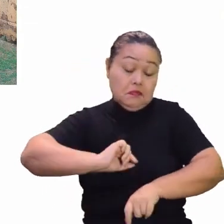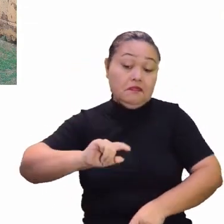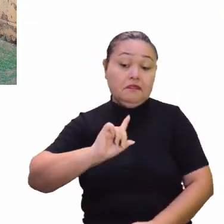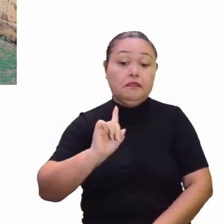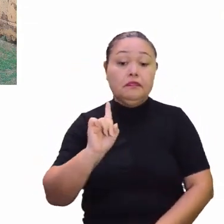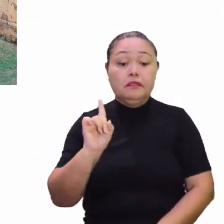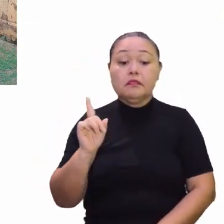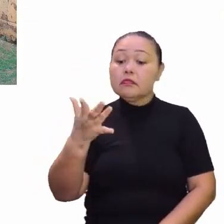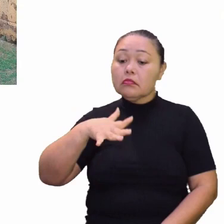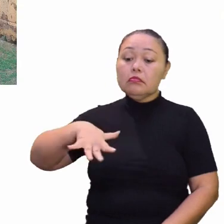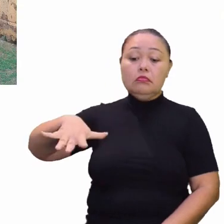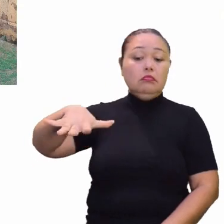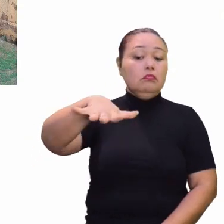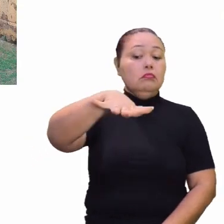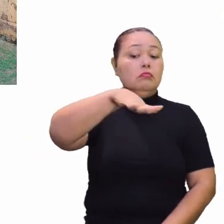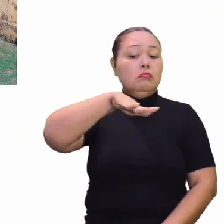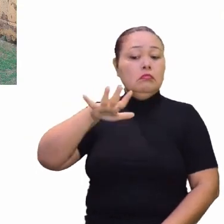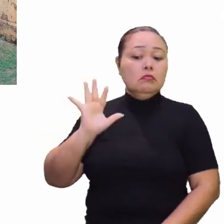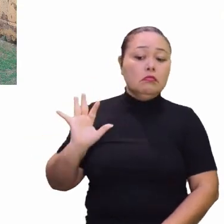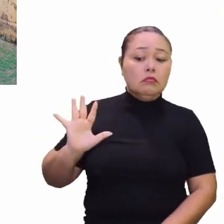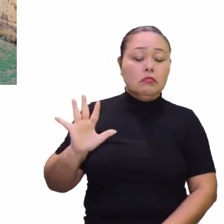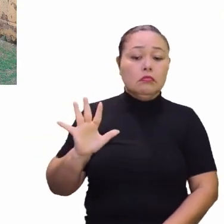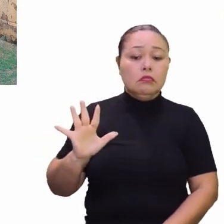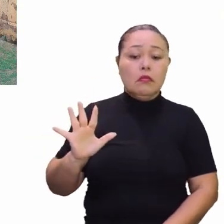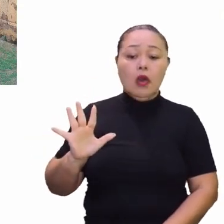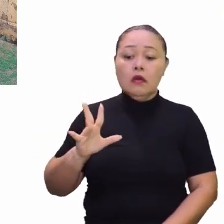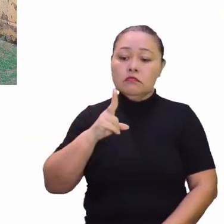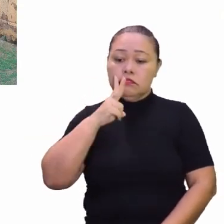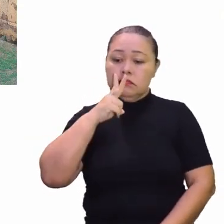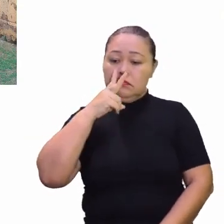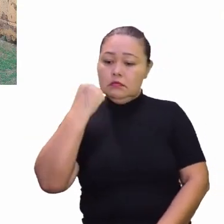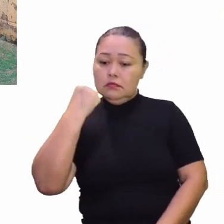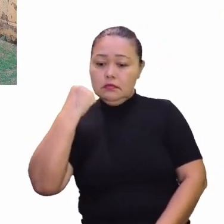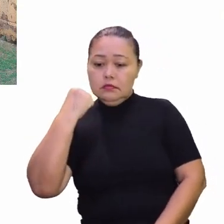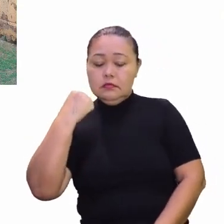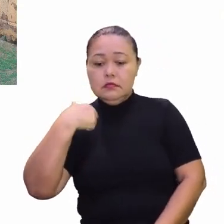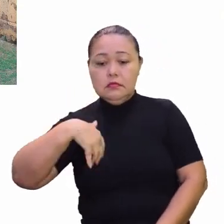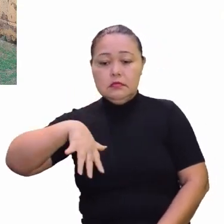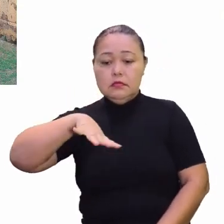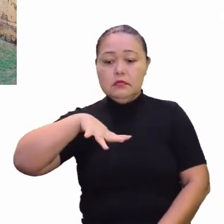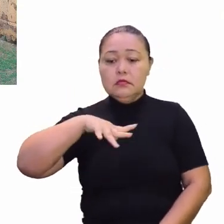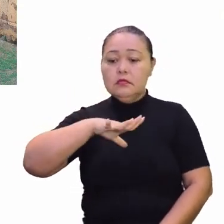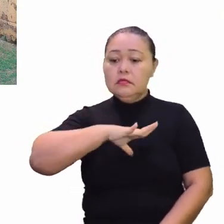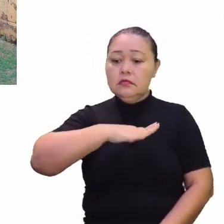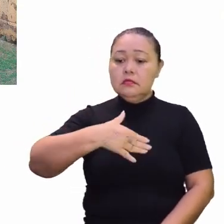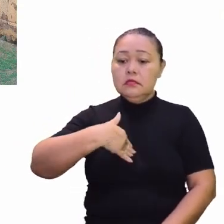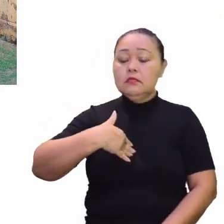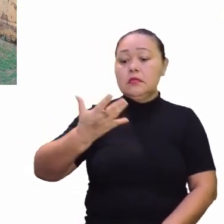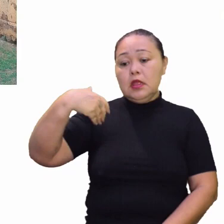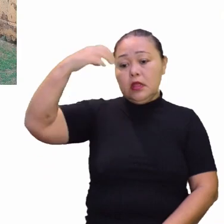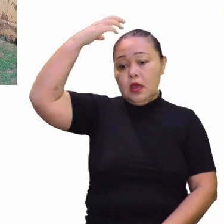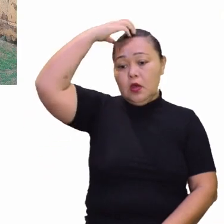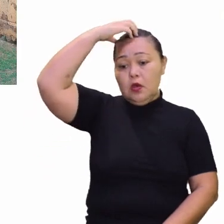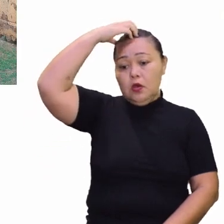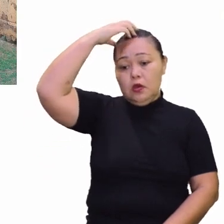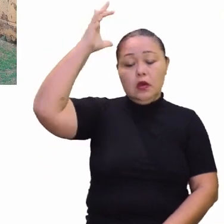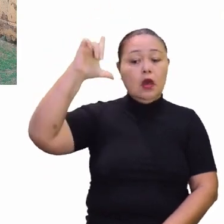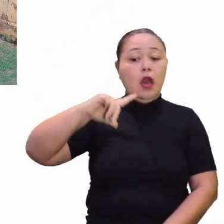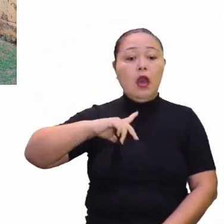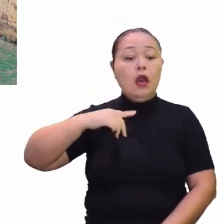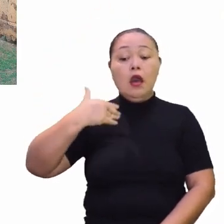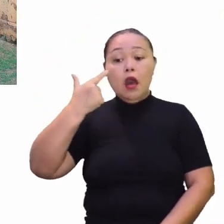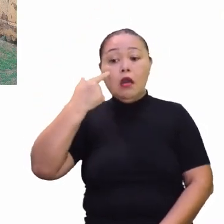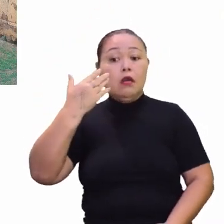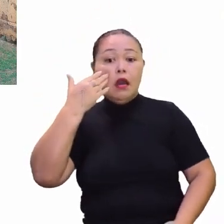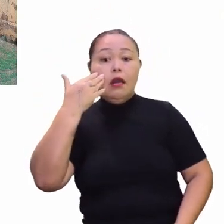essa robustez e toda esse poderio português da coroa portuguesa não foi colocado